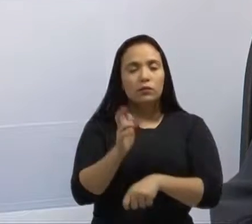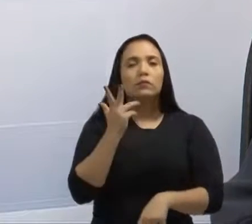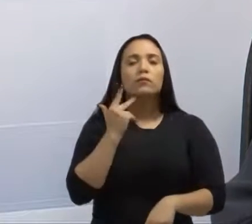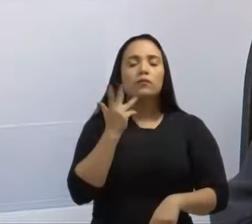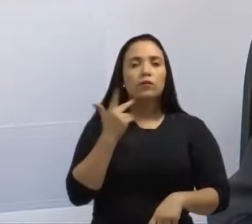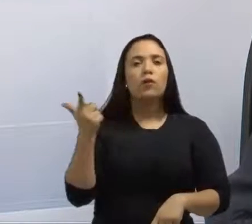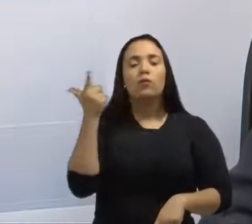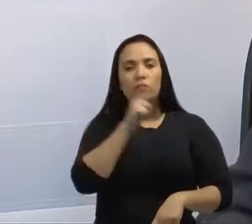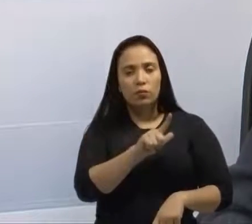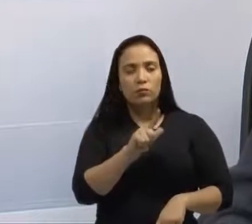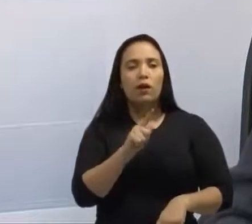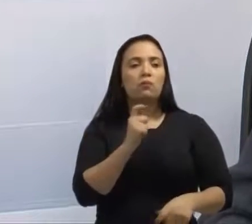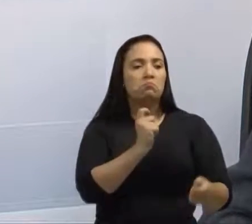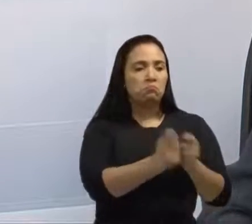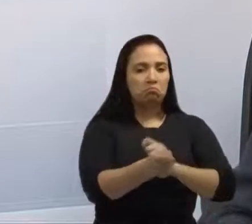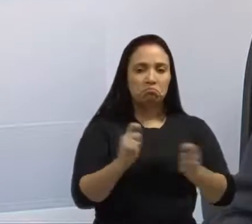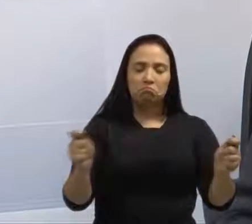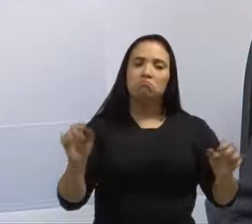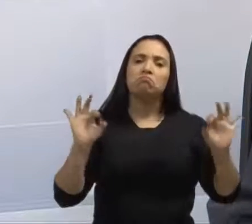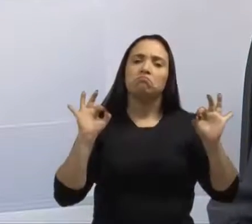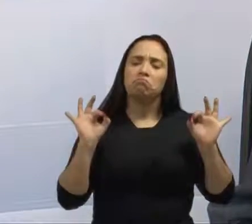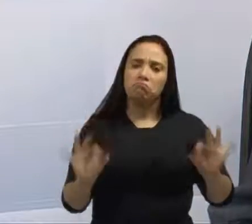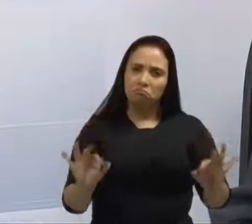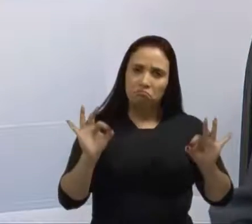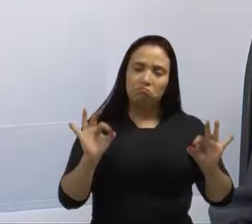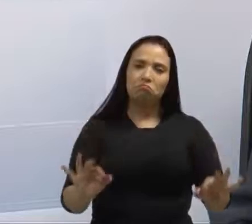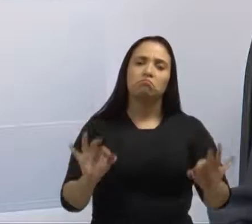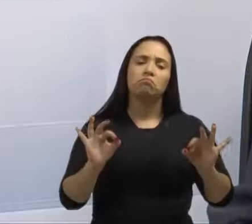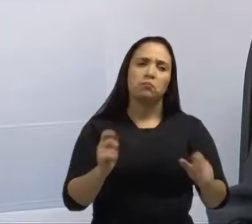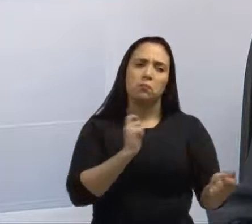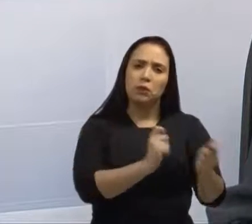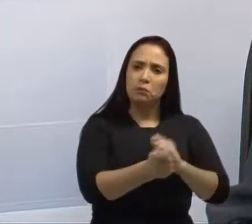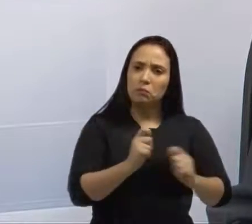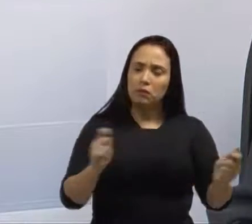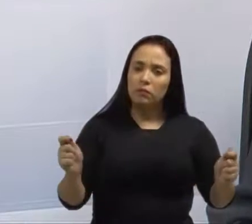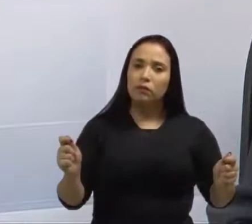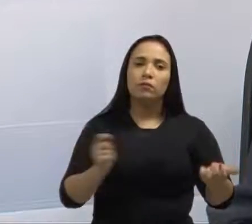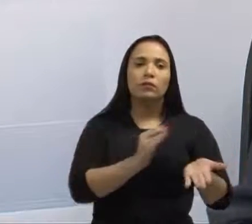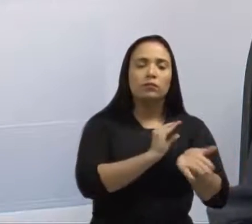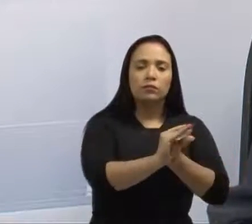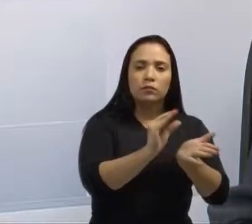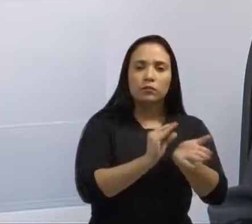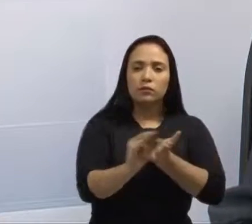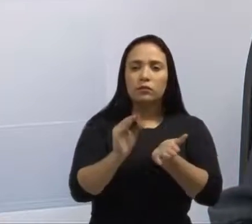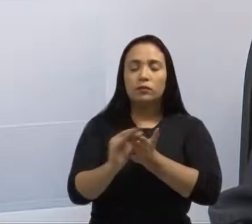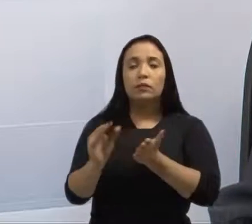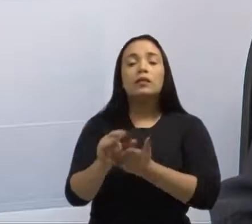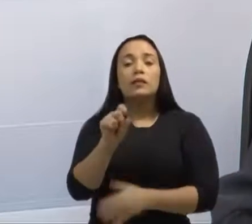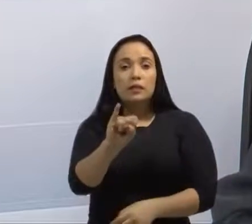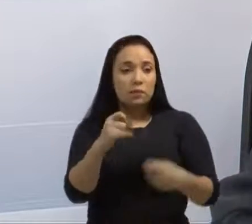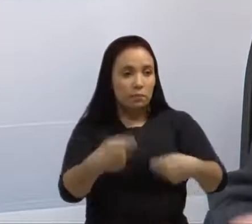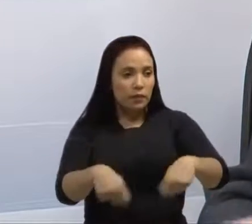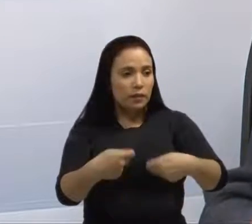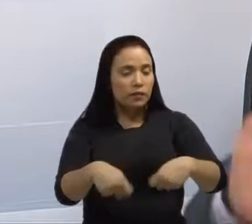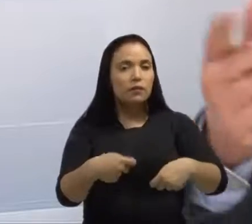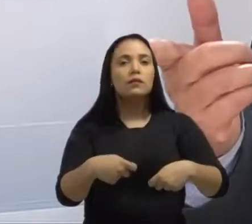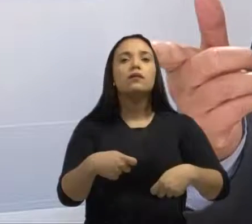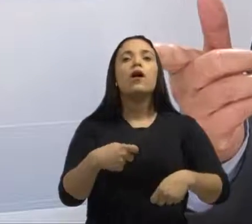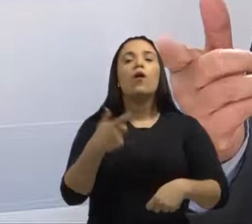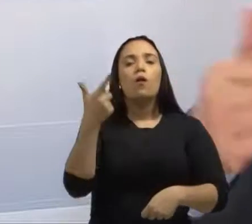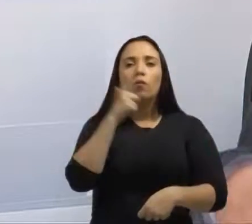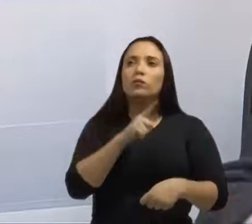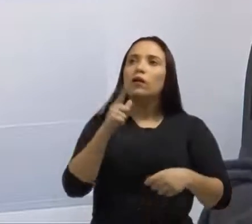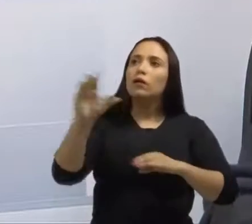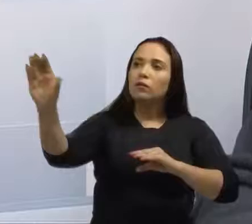só manter a folha em dia, fazer as aplicações e, quando necessário, fazer a contrapartida junto ao